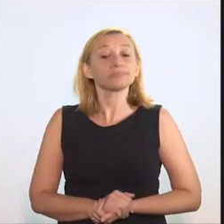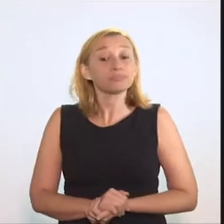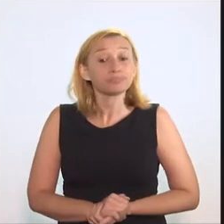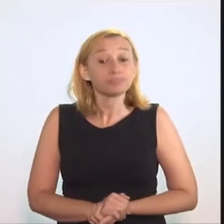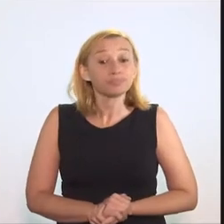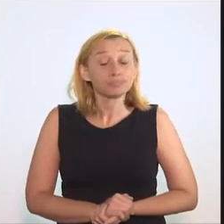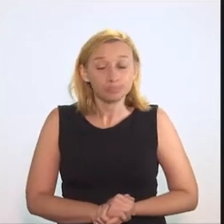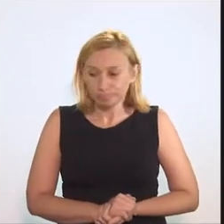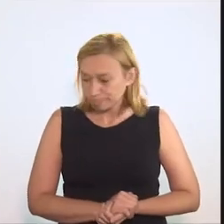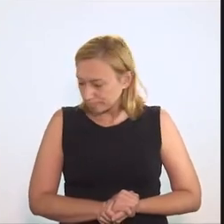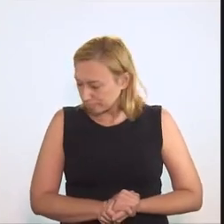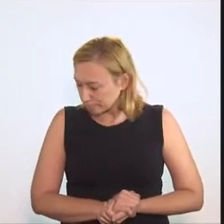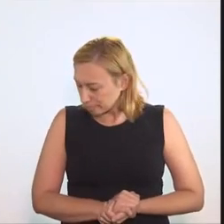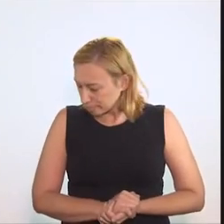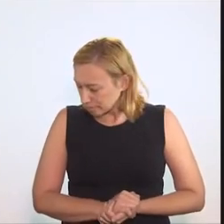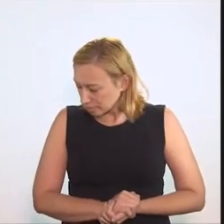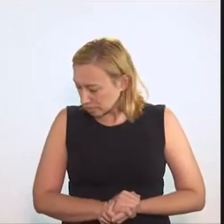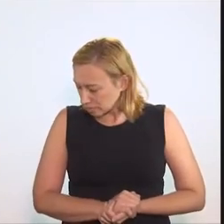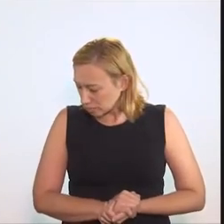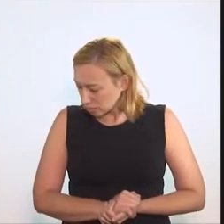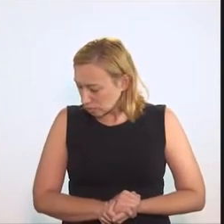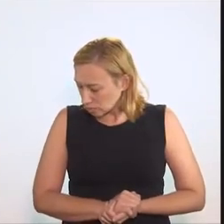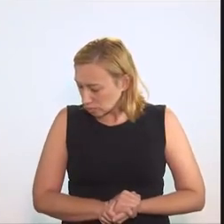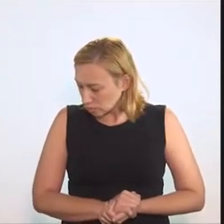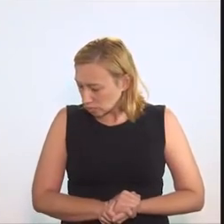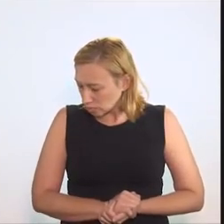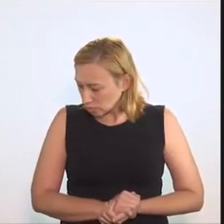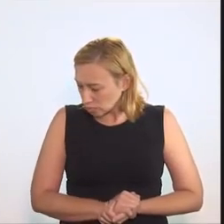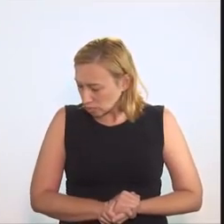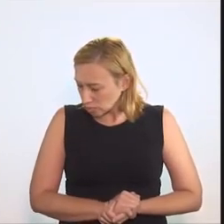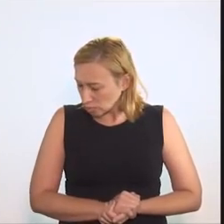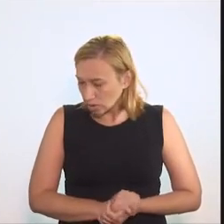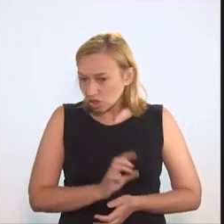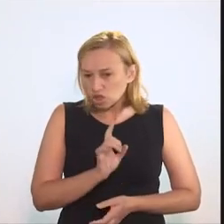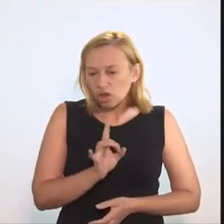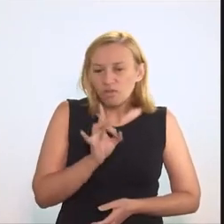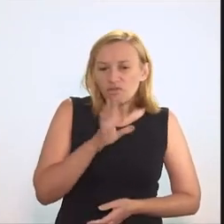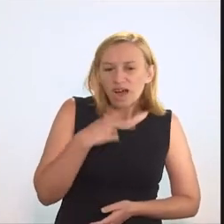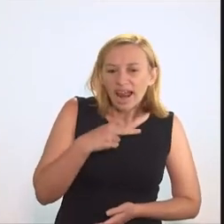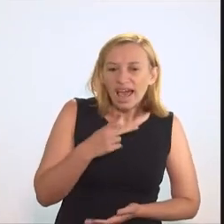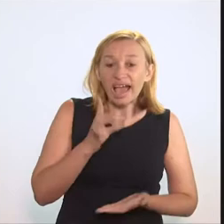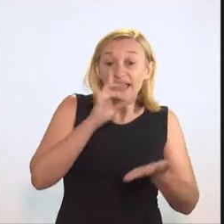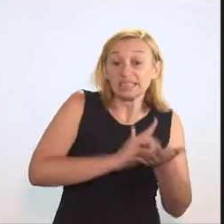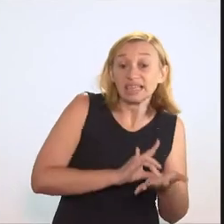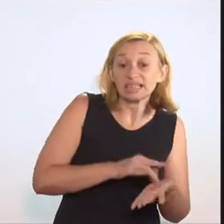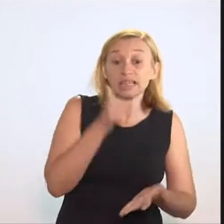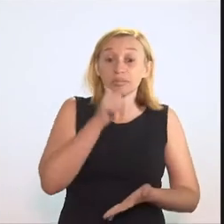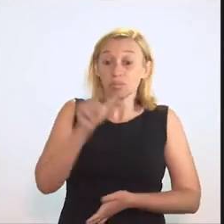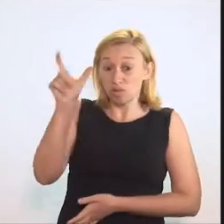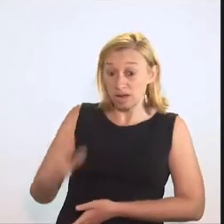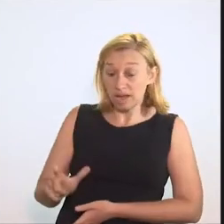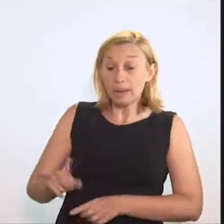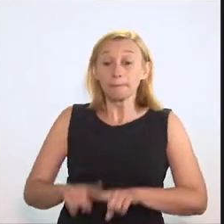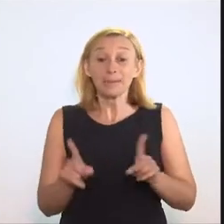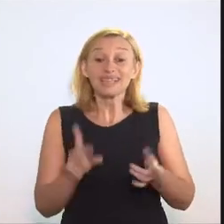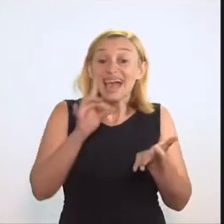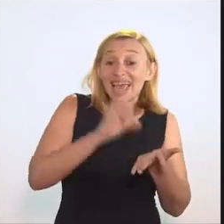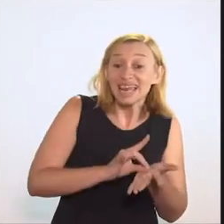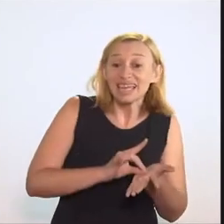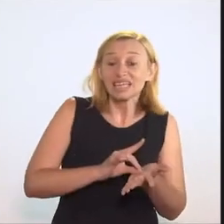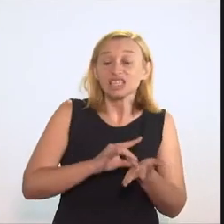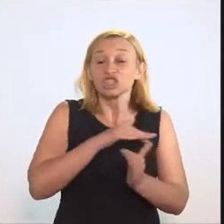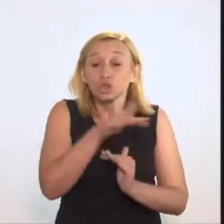Dani, eu acho que a primeira questão a gente tratar é que não tem como a gente falar sobre a realidade da mulher. A gente tem que falar